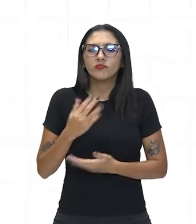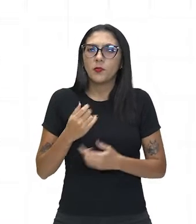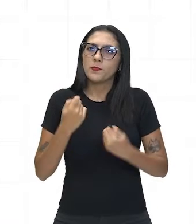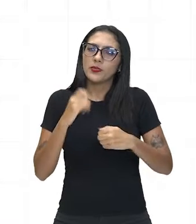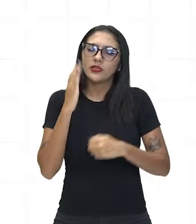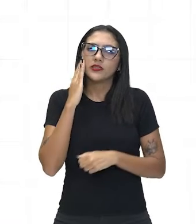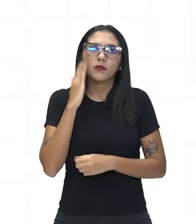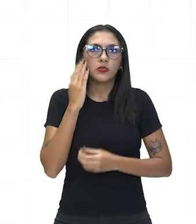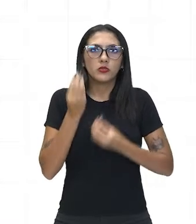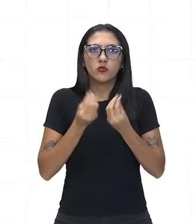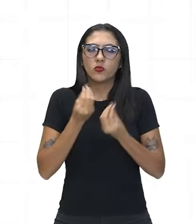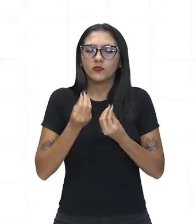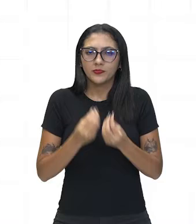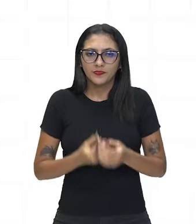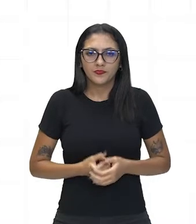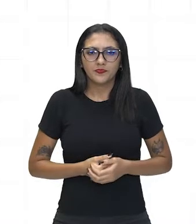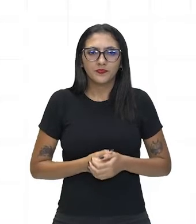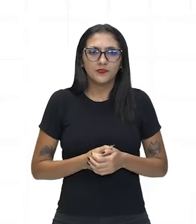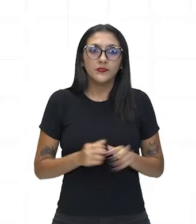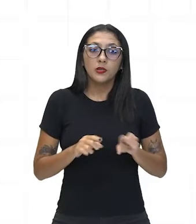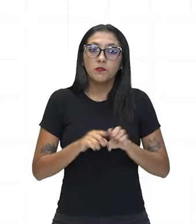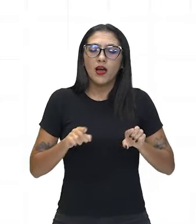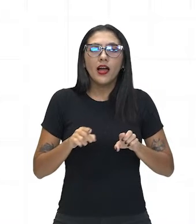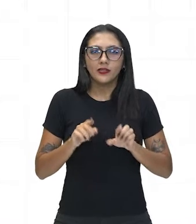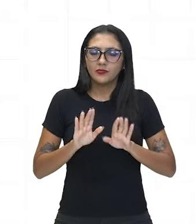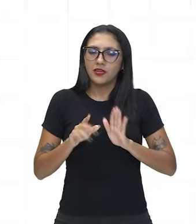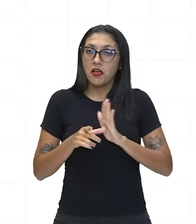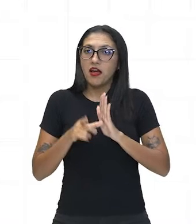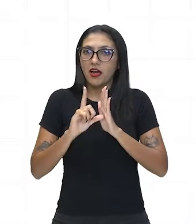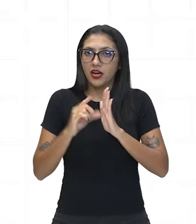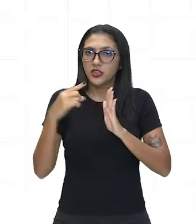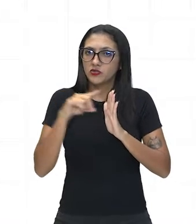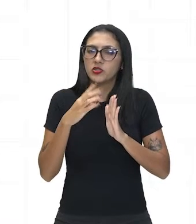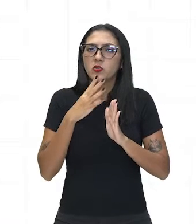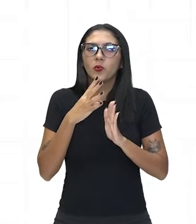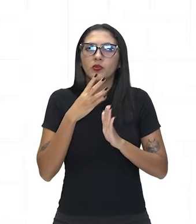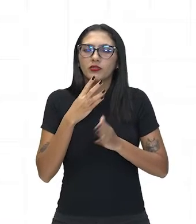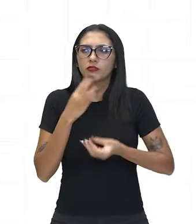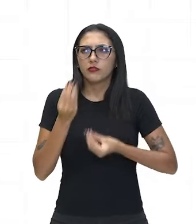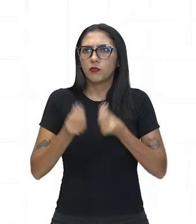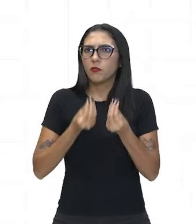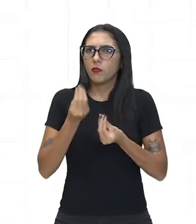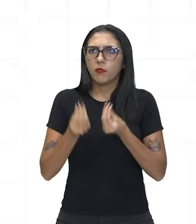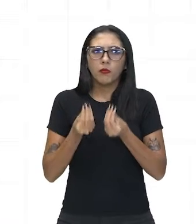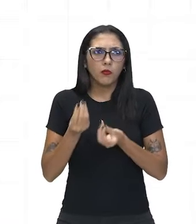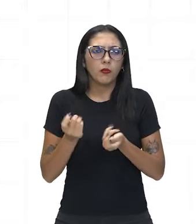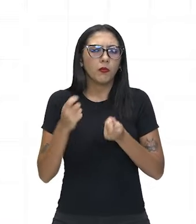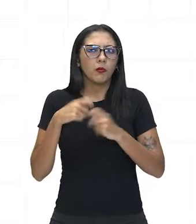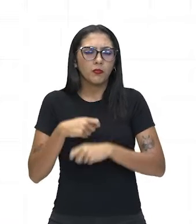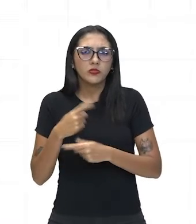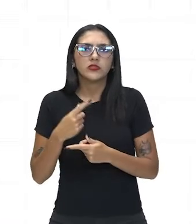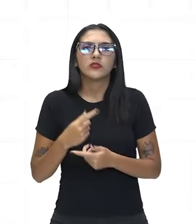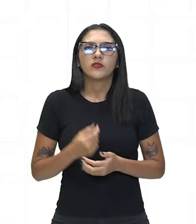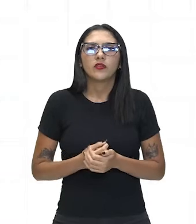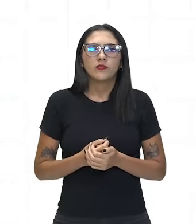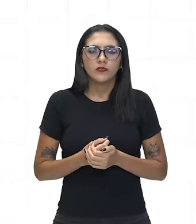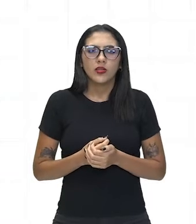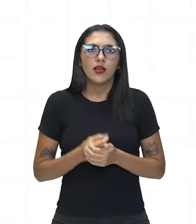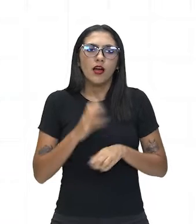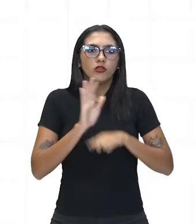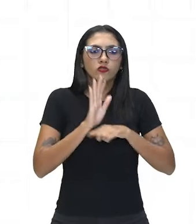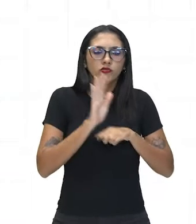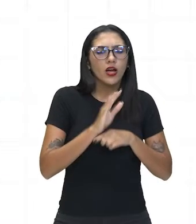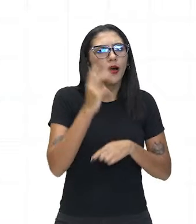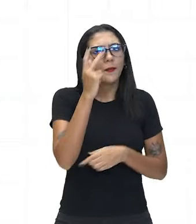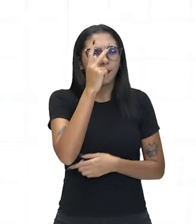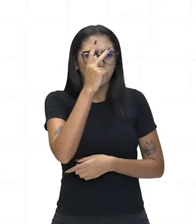Mas antes de nós sabermos o que fazer numa situação dessa, de como atuar numa situação onde você ou um conhecido seu, ou a